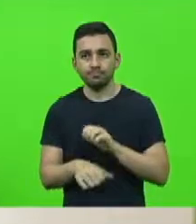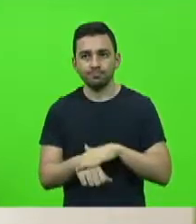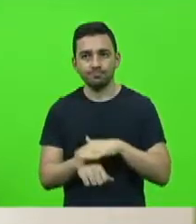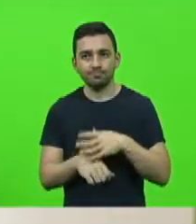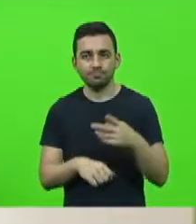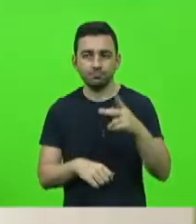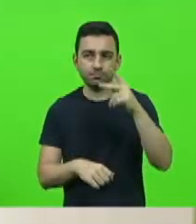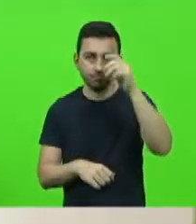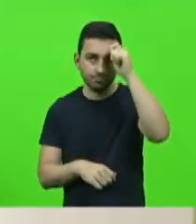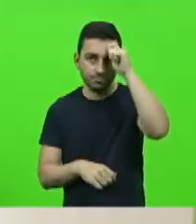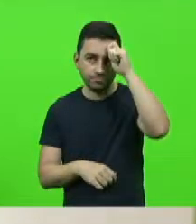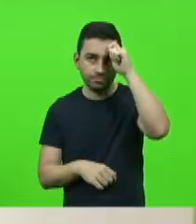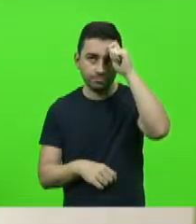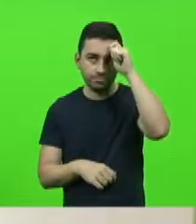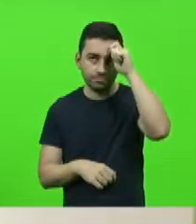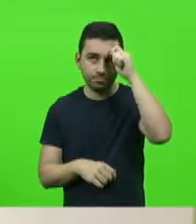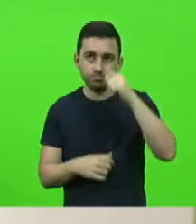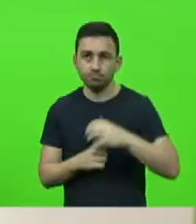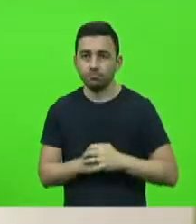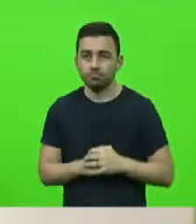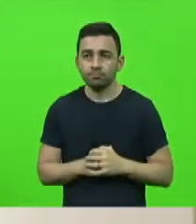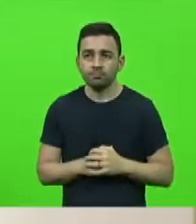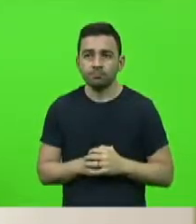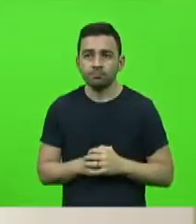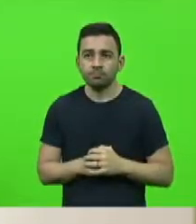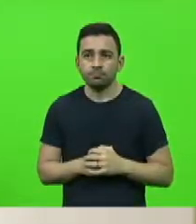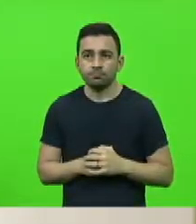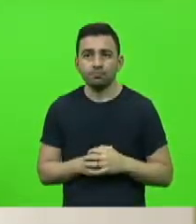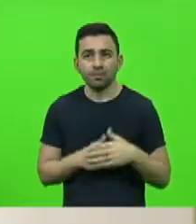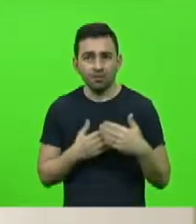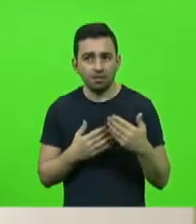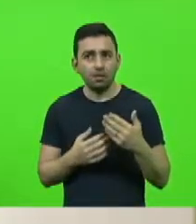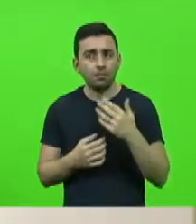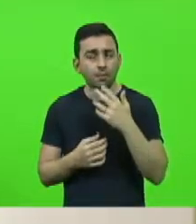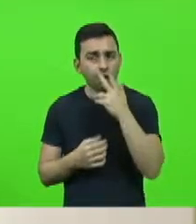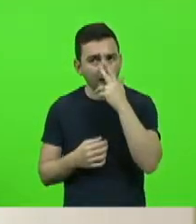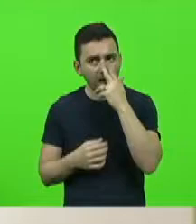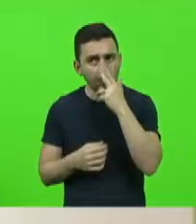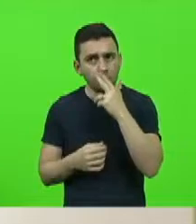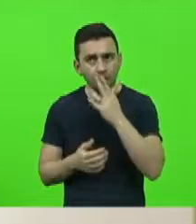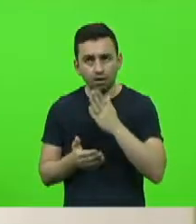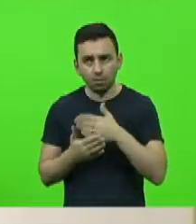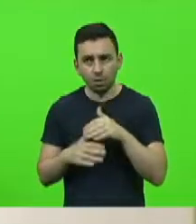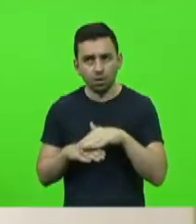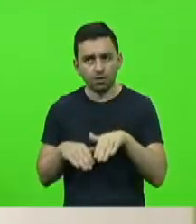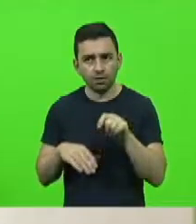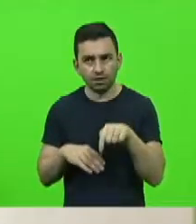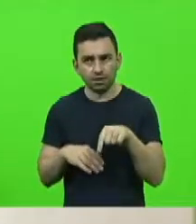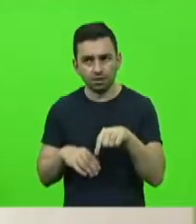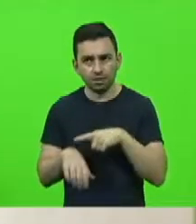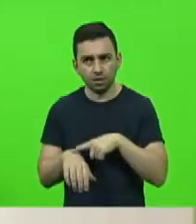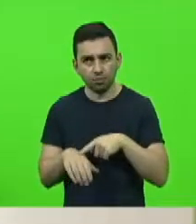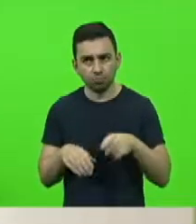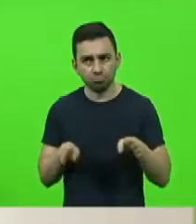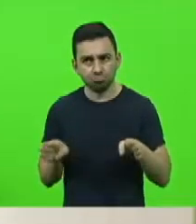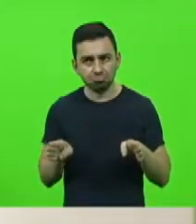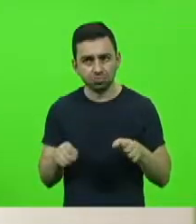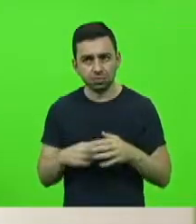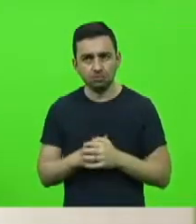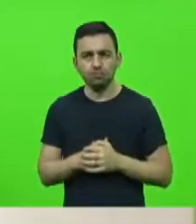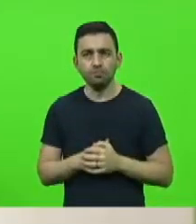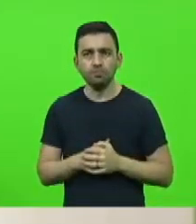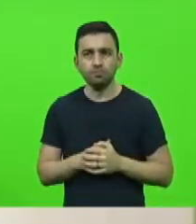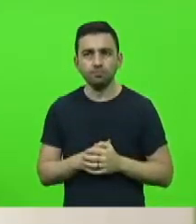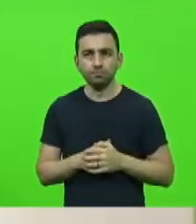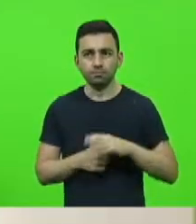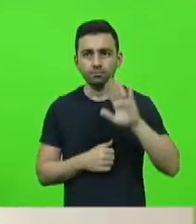Adrianinho, que me parece que está se despedindo da LESC, procede temporariamente, né? Pela ordem, senhor